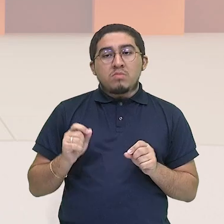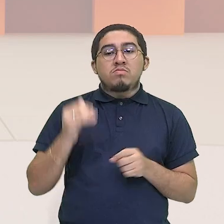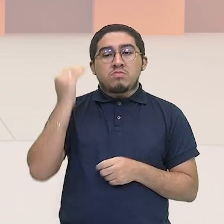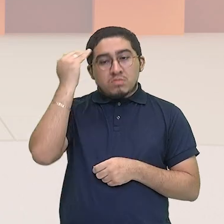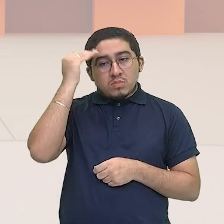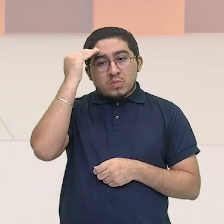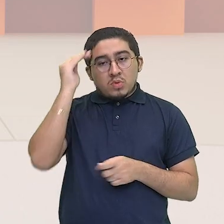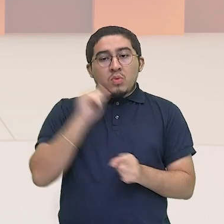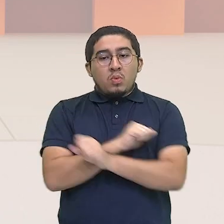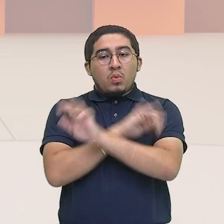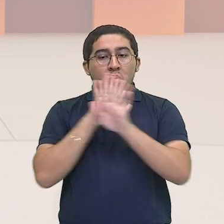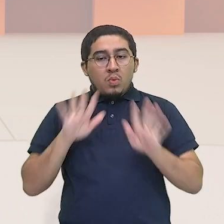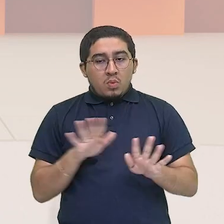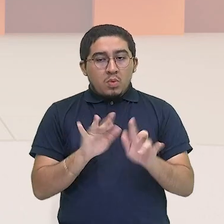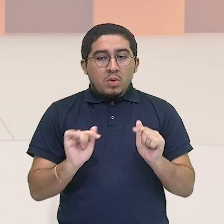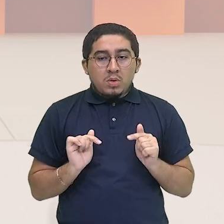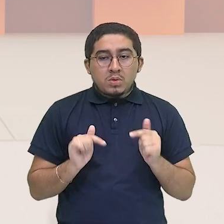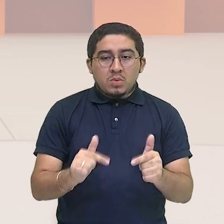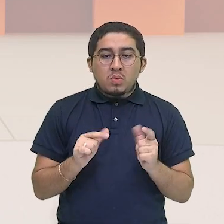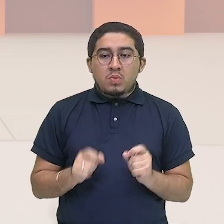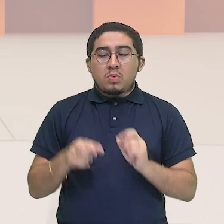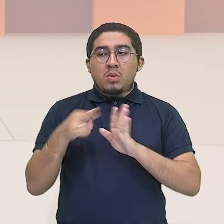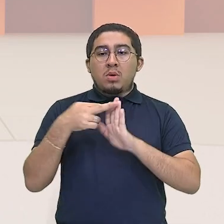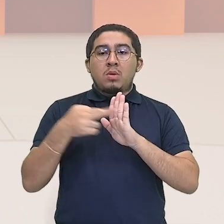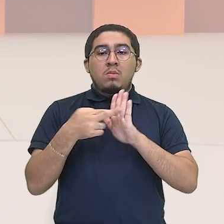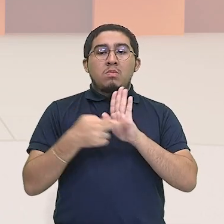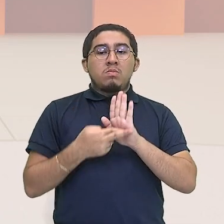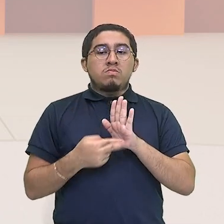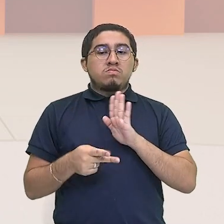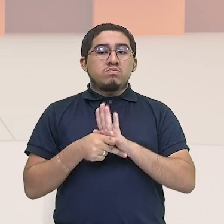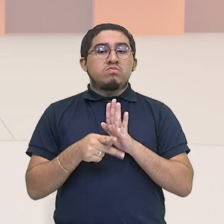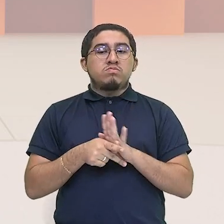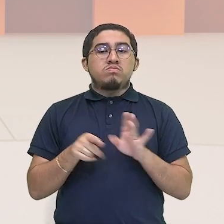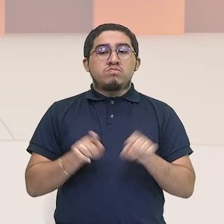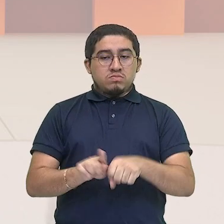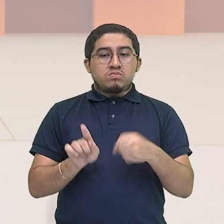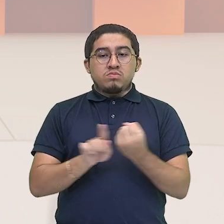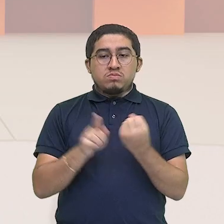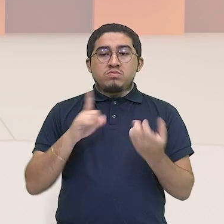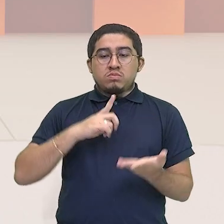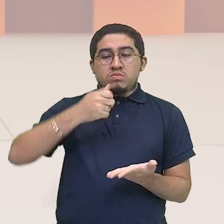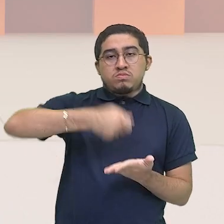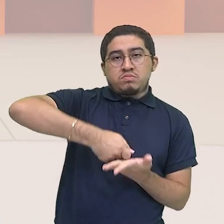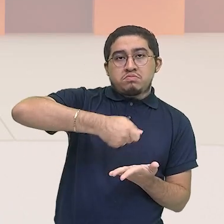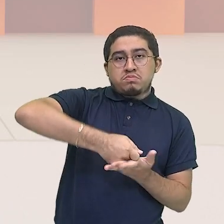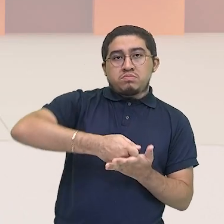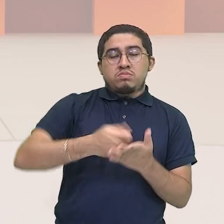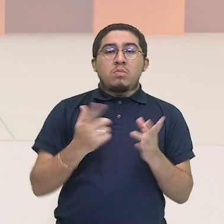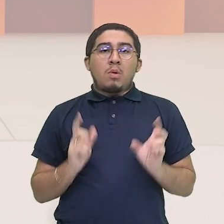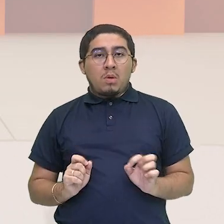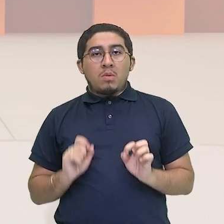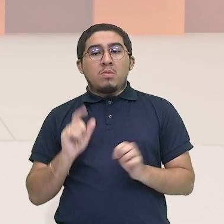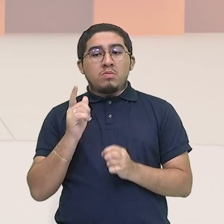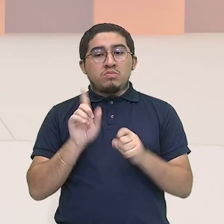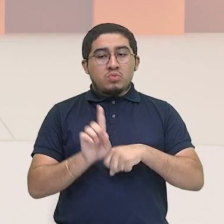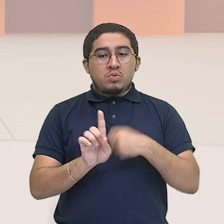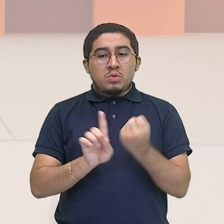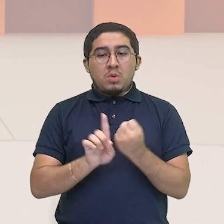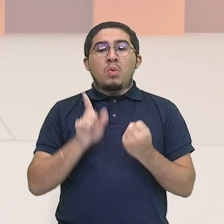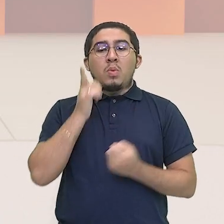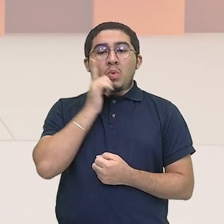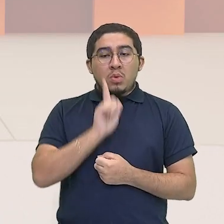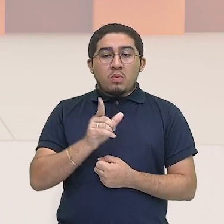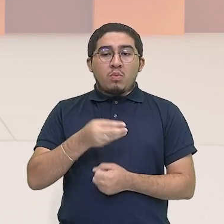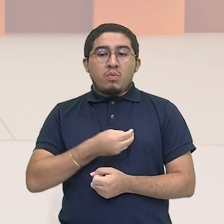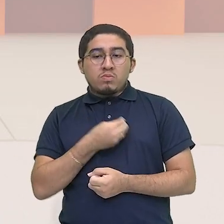né, executar as normas que a sociedade lhe impõe para que a sociedade viva harmonicamente.